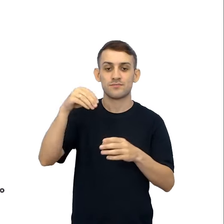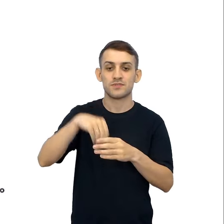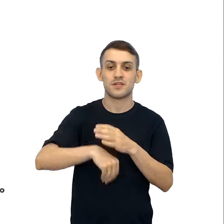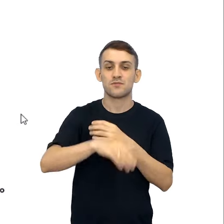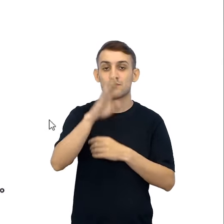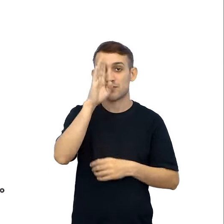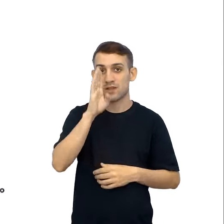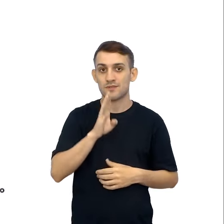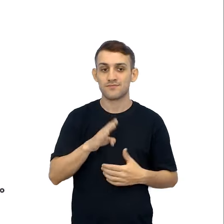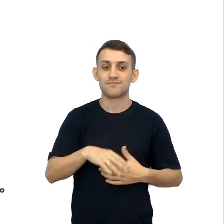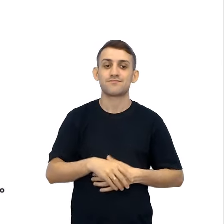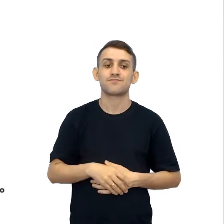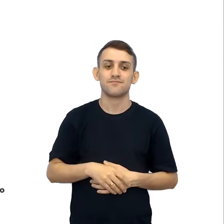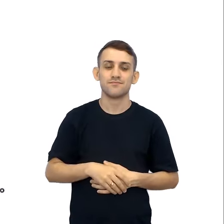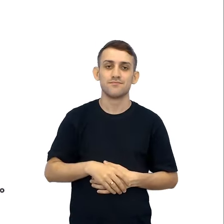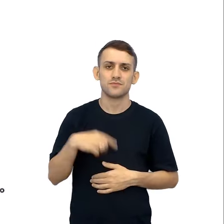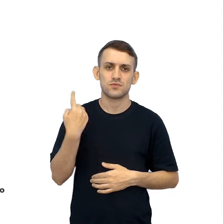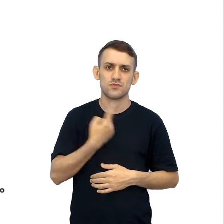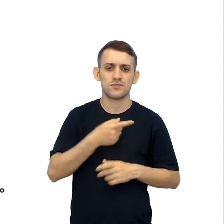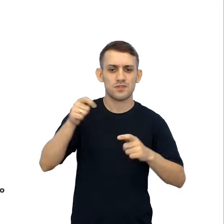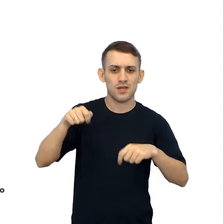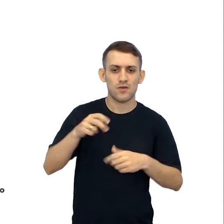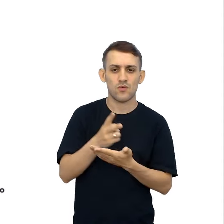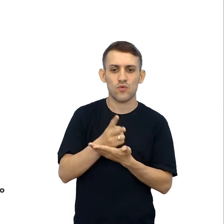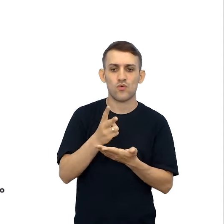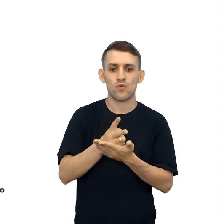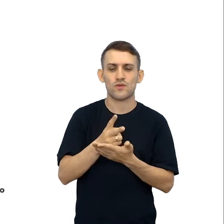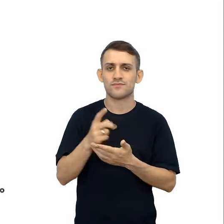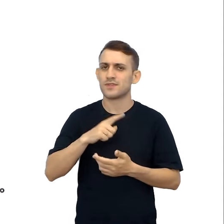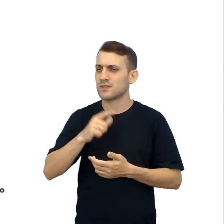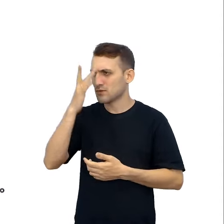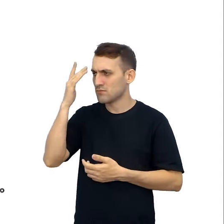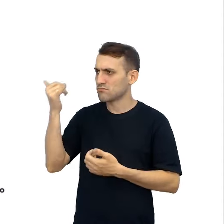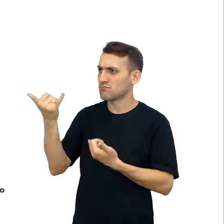brasileiro. Podemos continuar? Tem algum comentário a fazer?